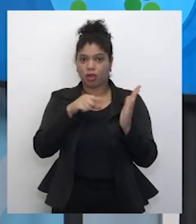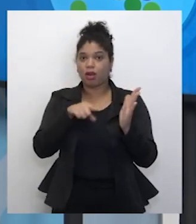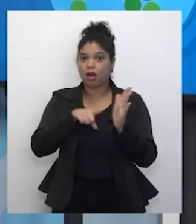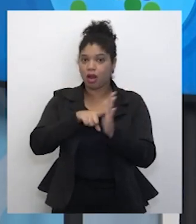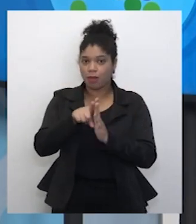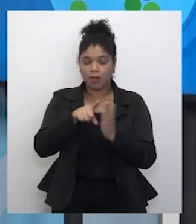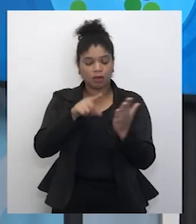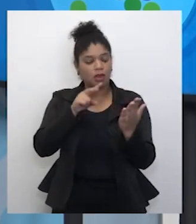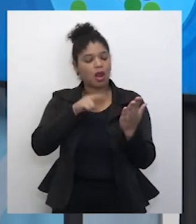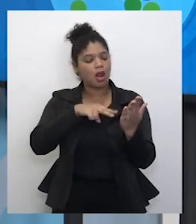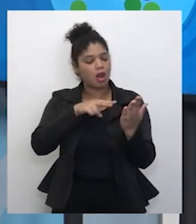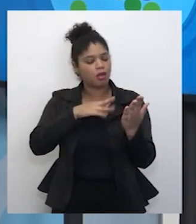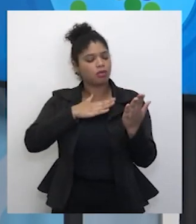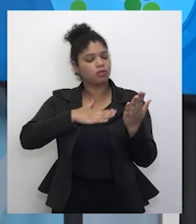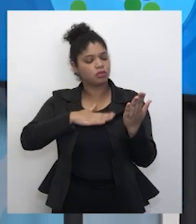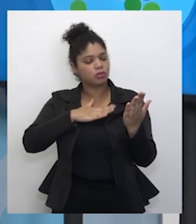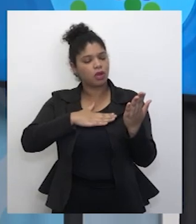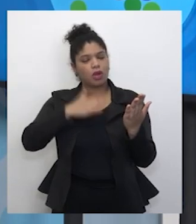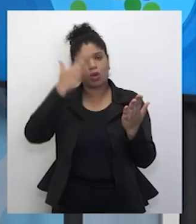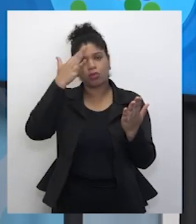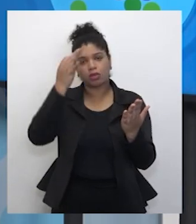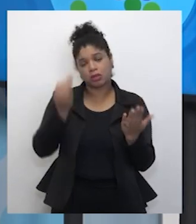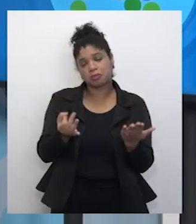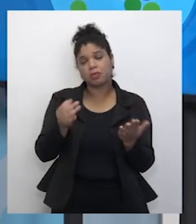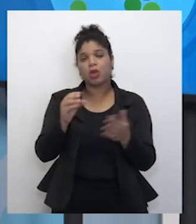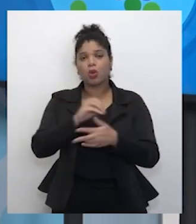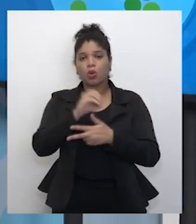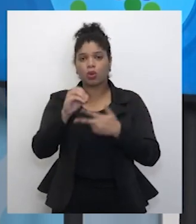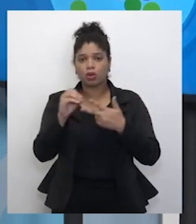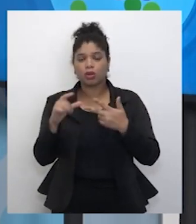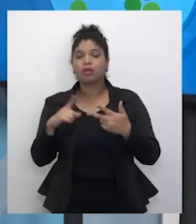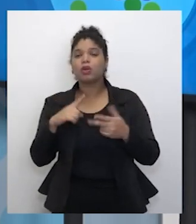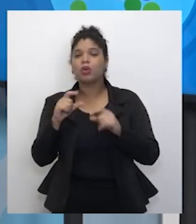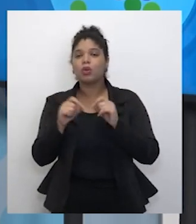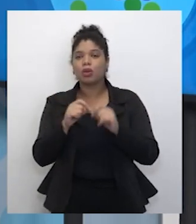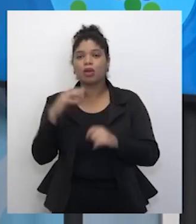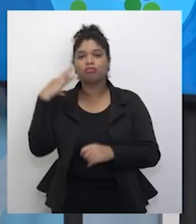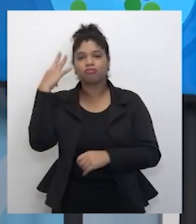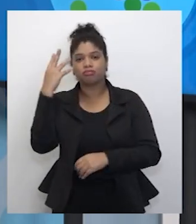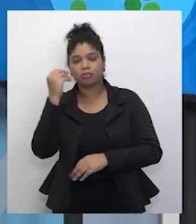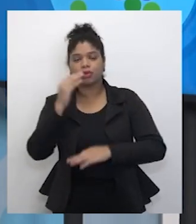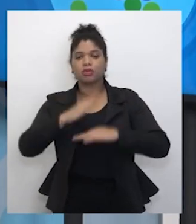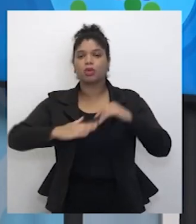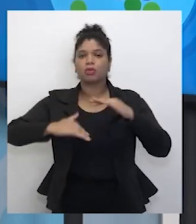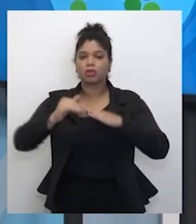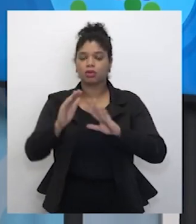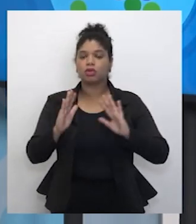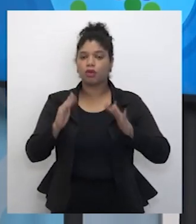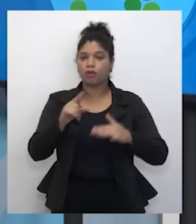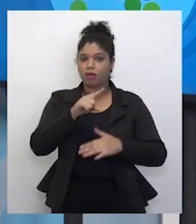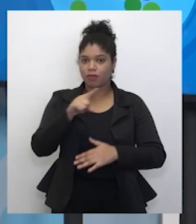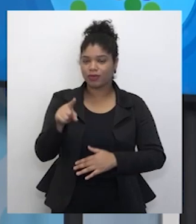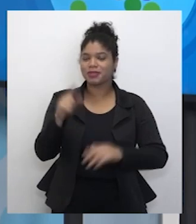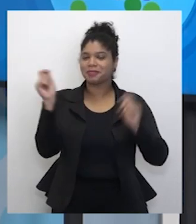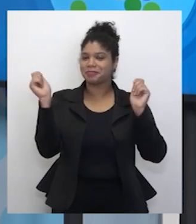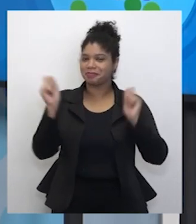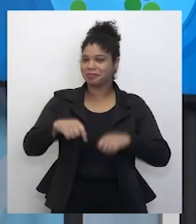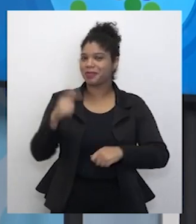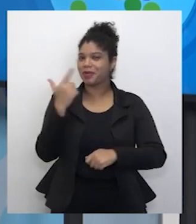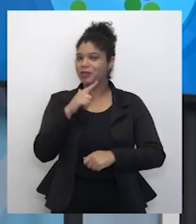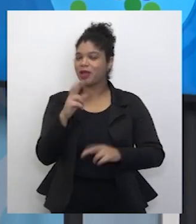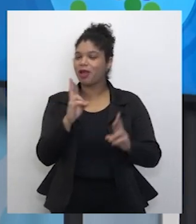uma vez que trabalha competências e habilidades, é muito centrado na sua capacidade de